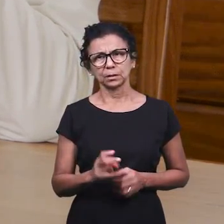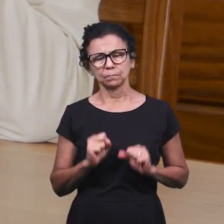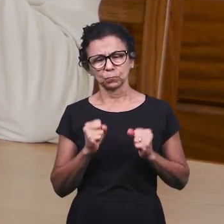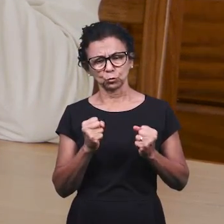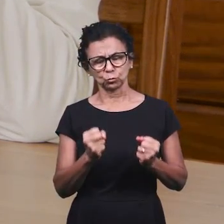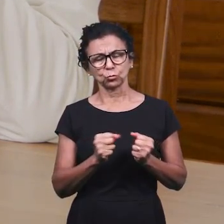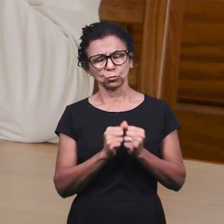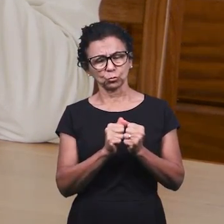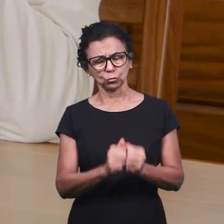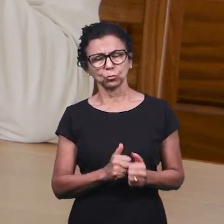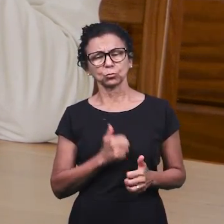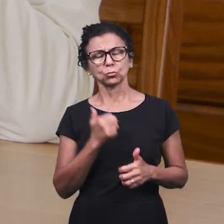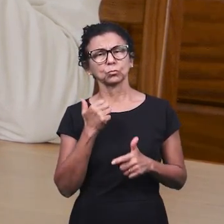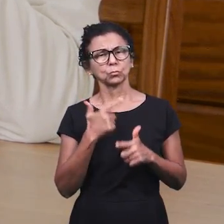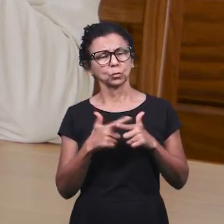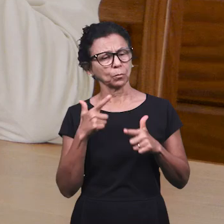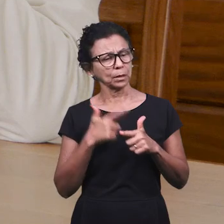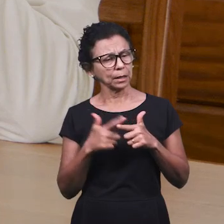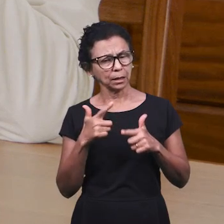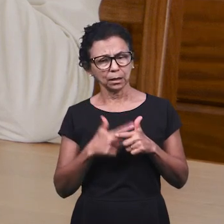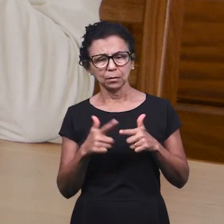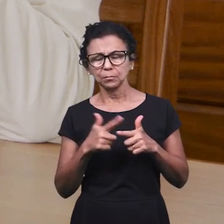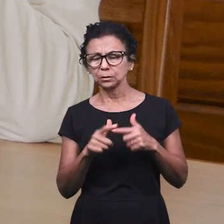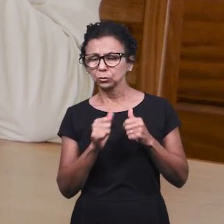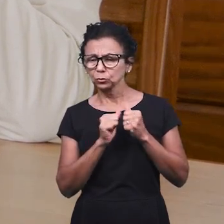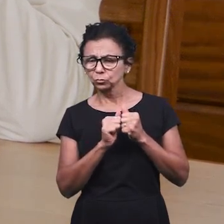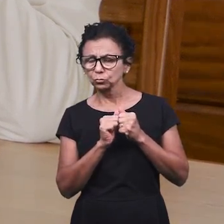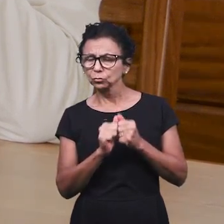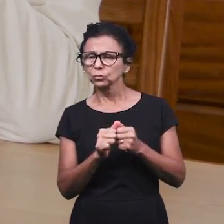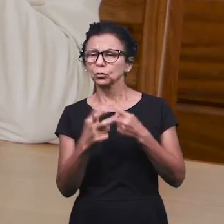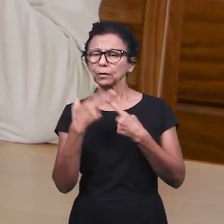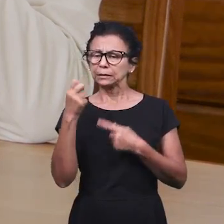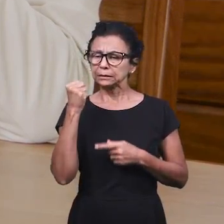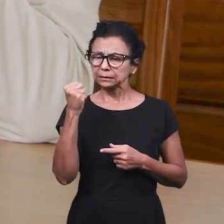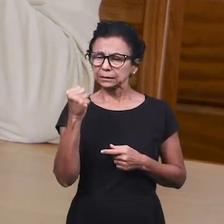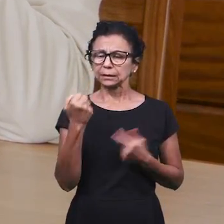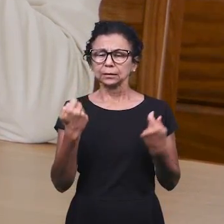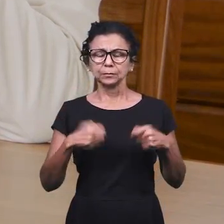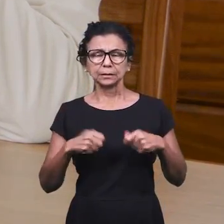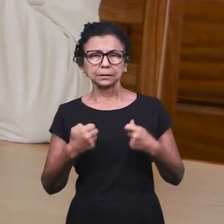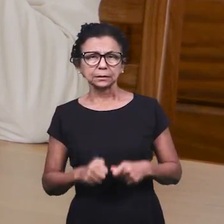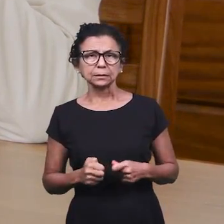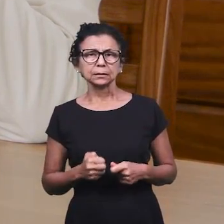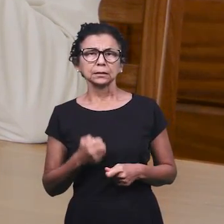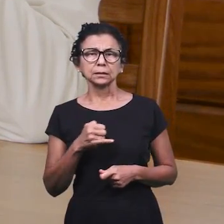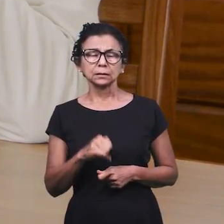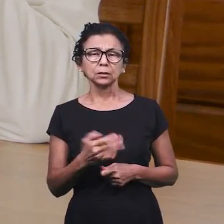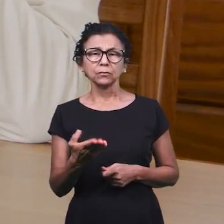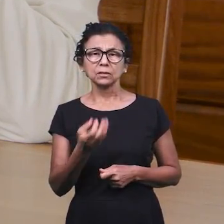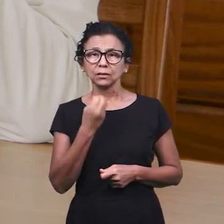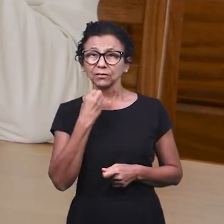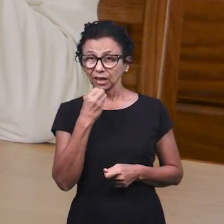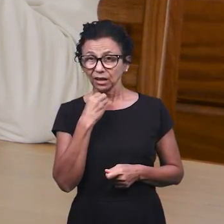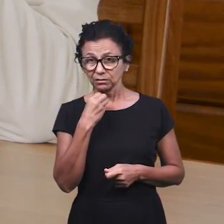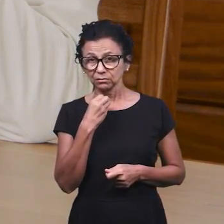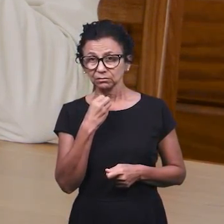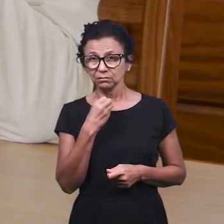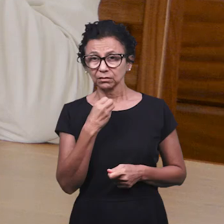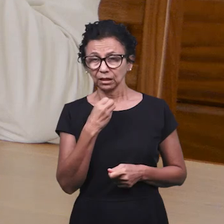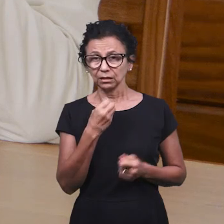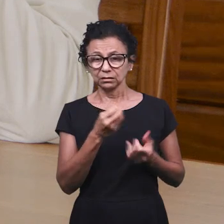sofrer as pressões, sofrer os ataques. Vem ataque de todo lado, hein? Porque existem alguns problemas que fazem